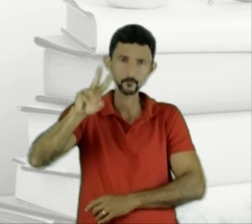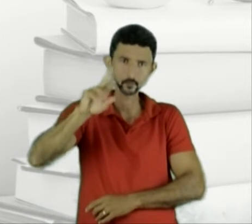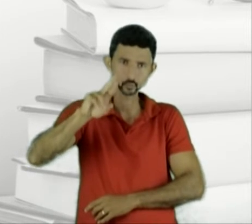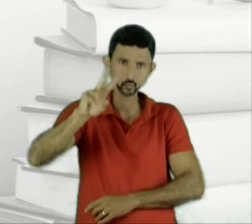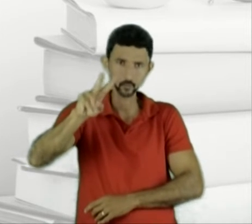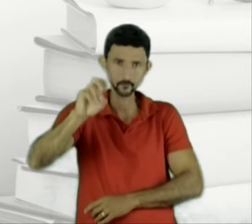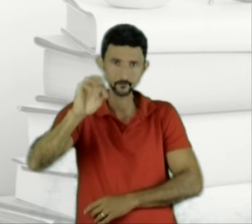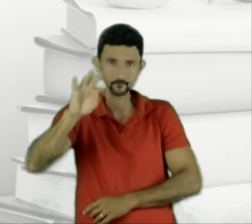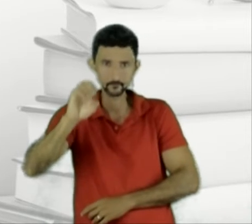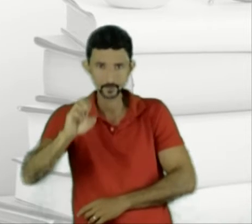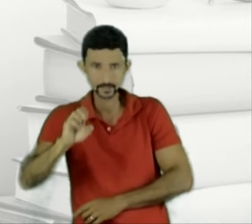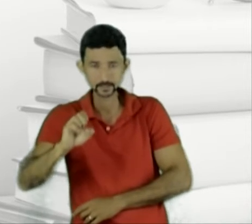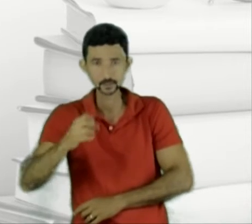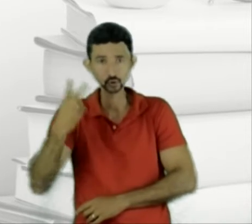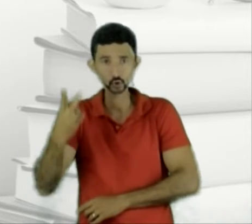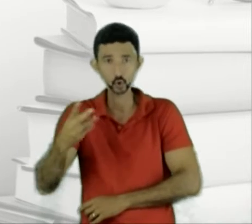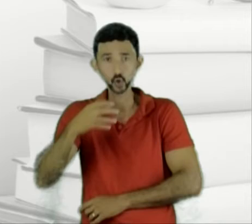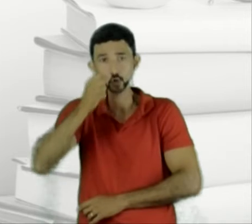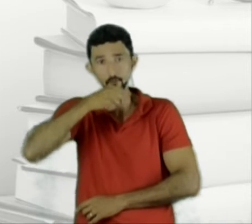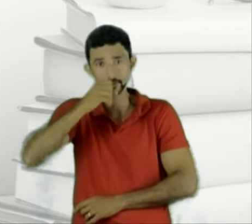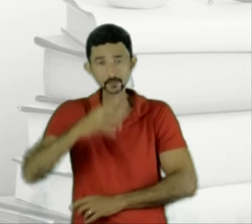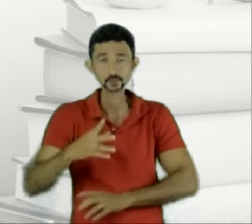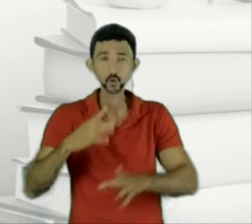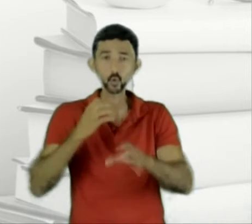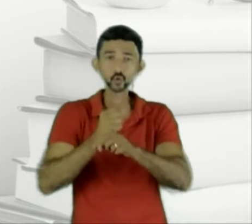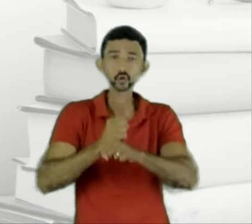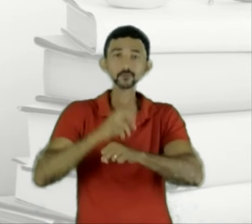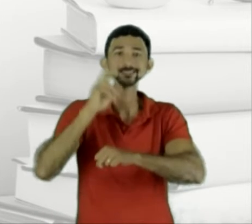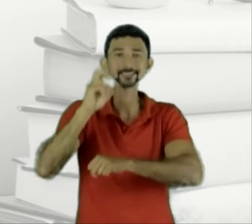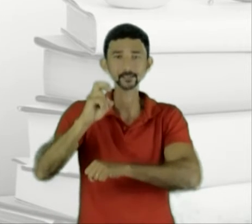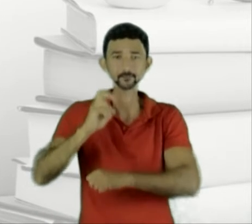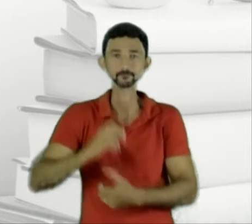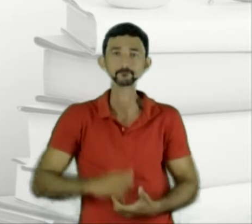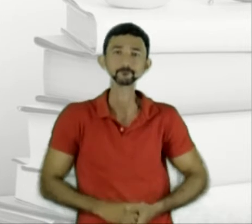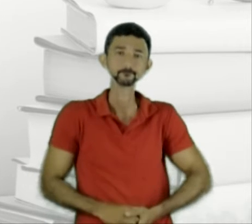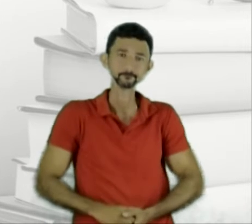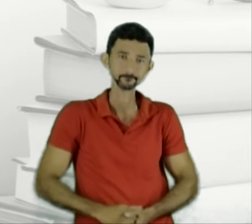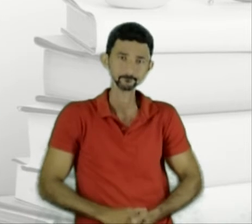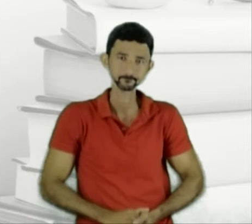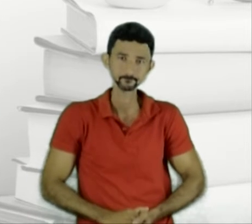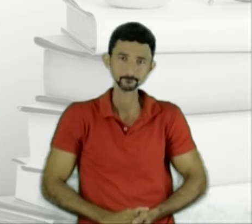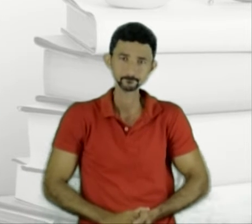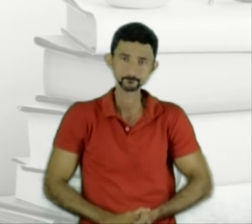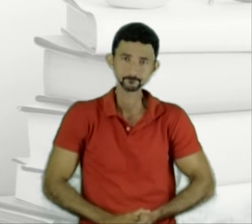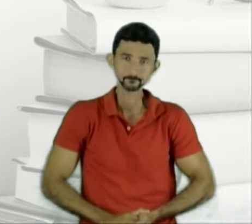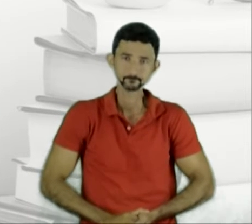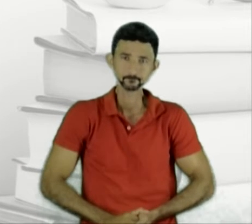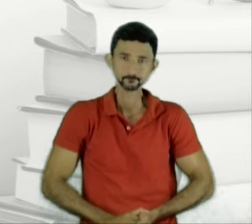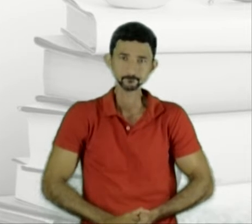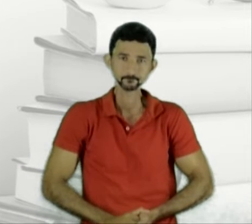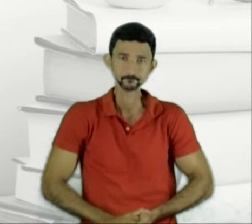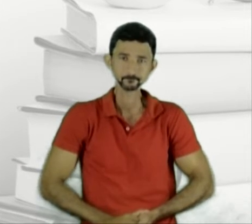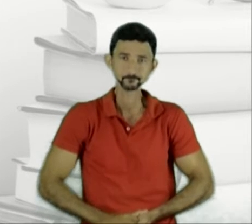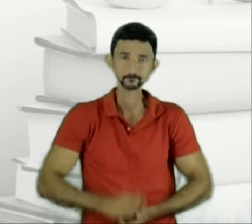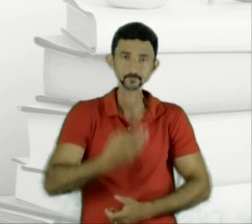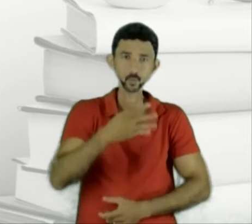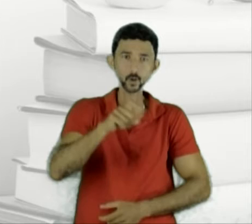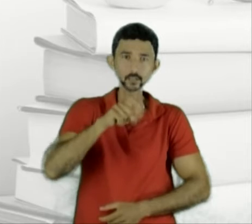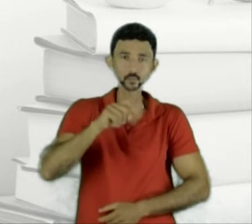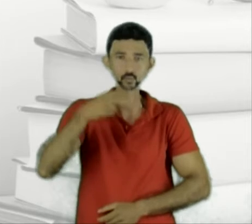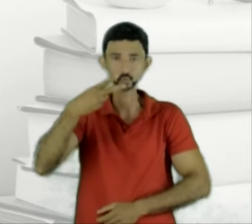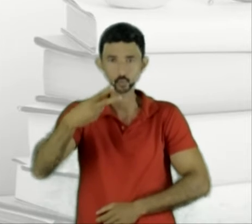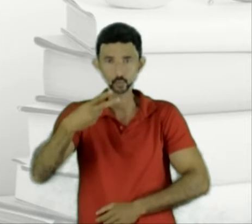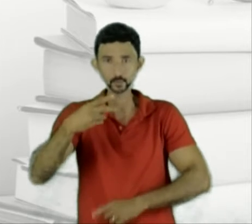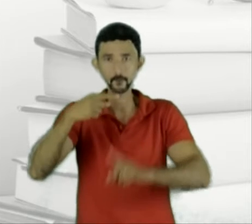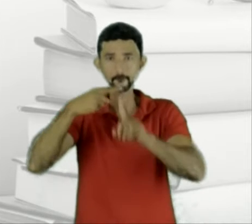2 sorvetes, você pode dizer que tem 5 sorvetes no total. Seria essa a ideia. Então, 4x ao